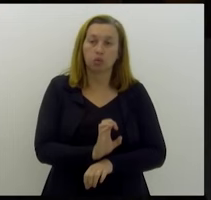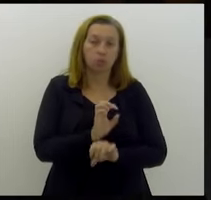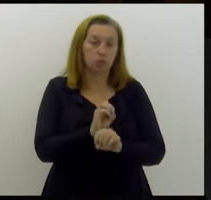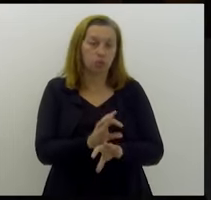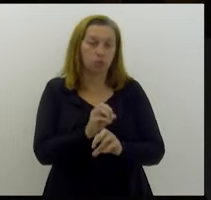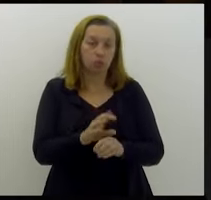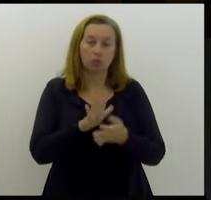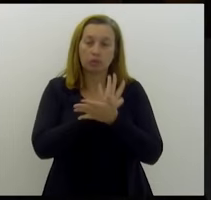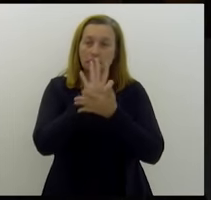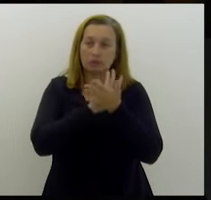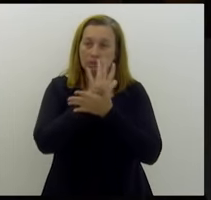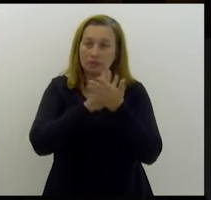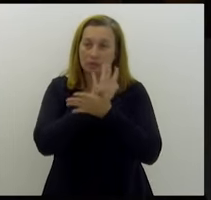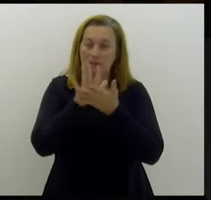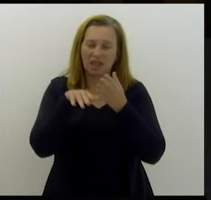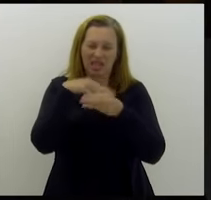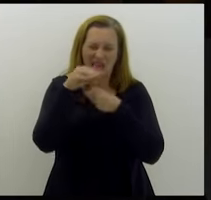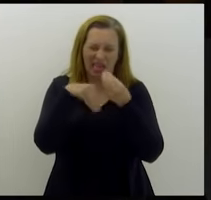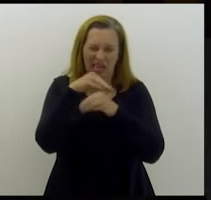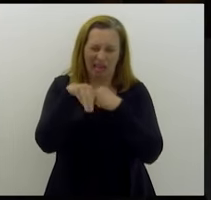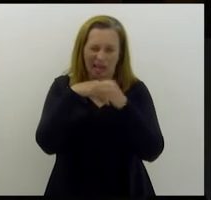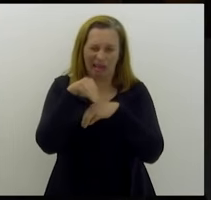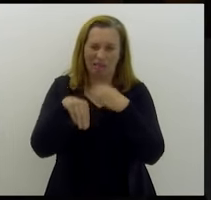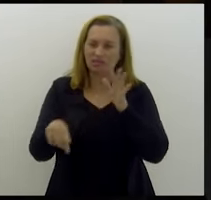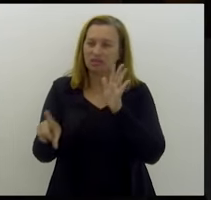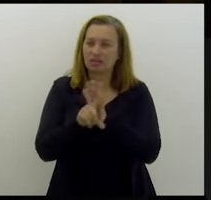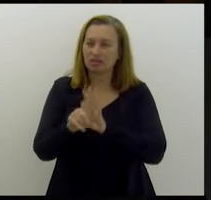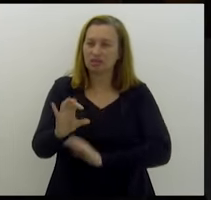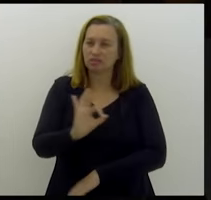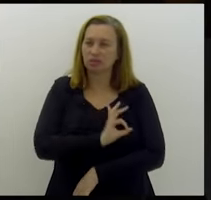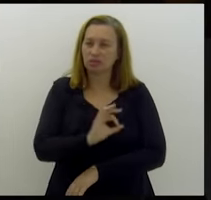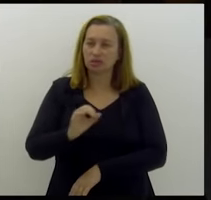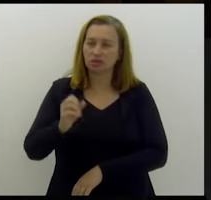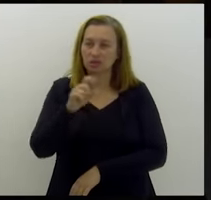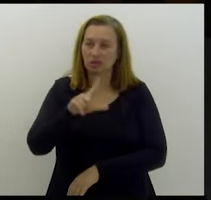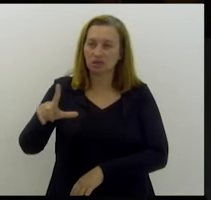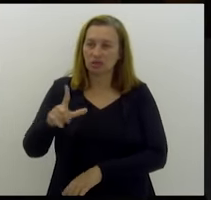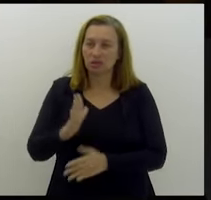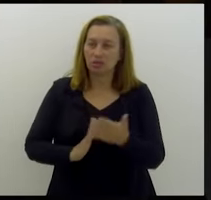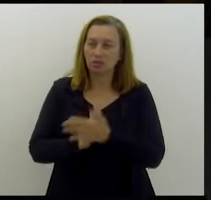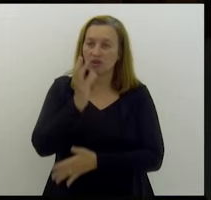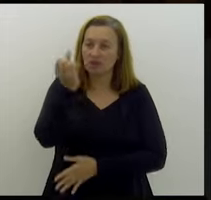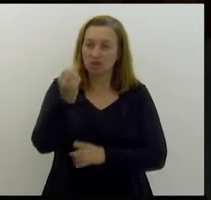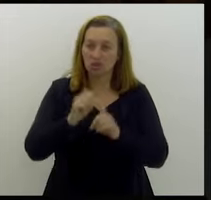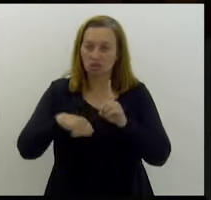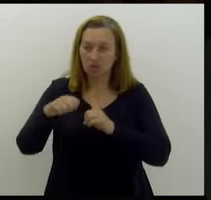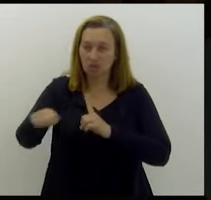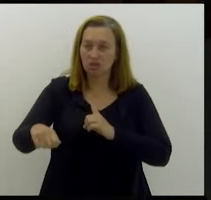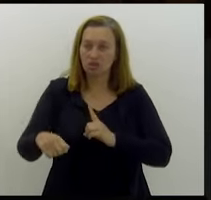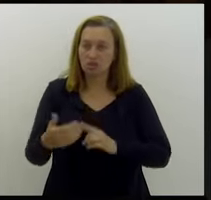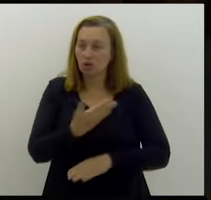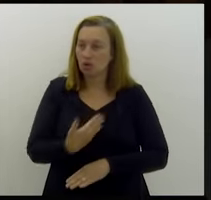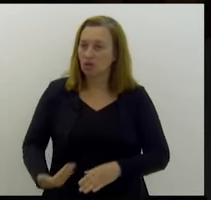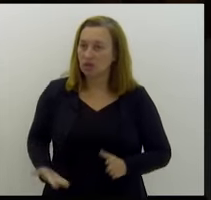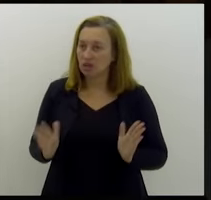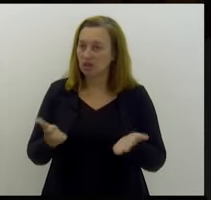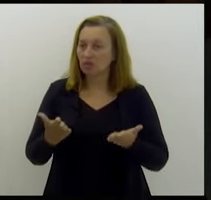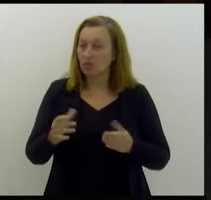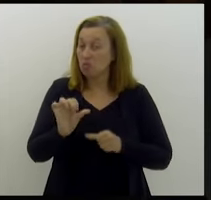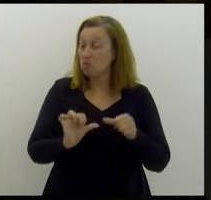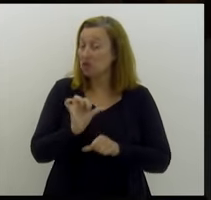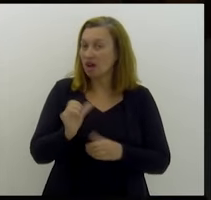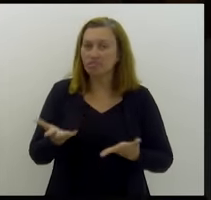plano de nada é bagunça a Lei Orgânica da Polícia Civil que a gente aprovou há se meses esse governo nessa semana já fez questão de